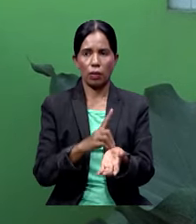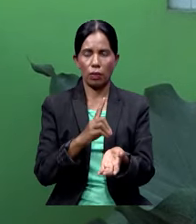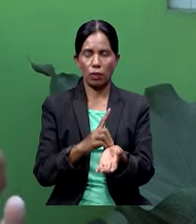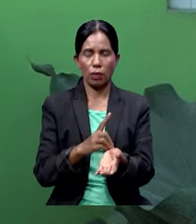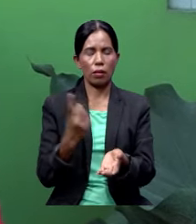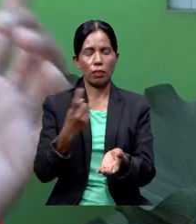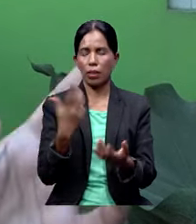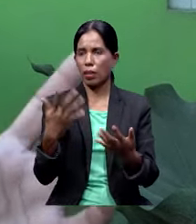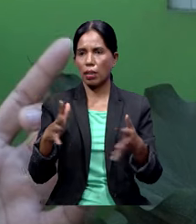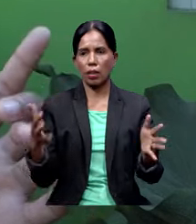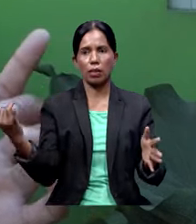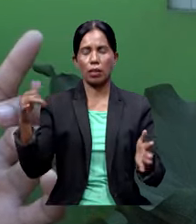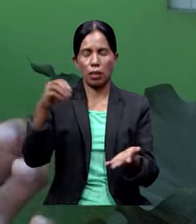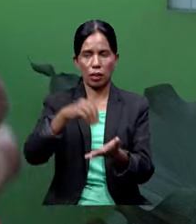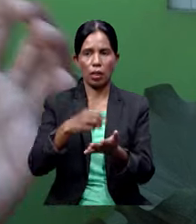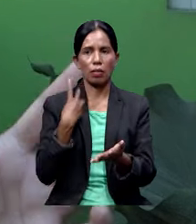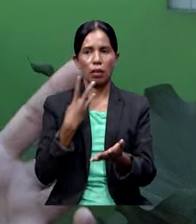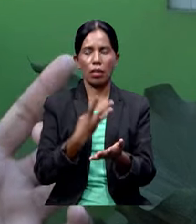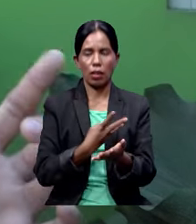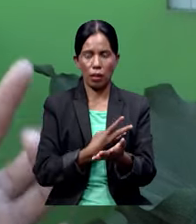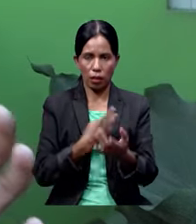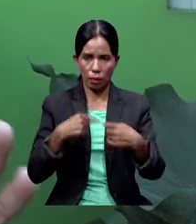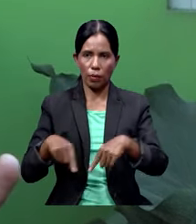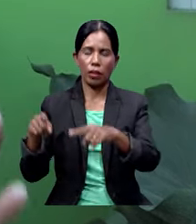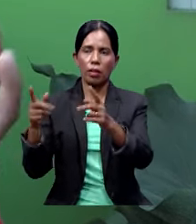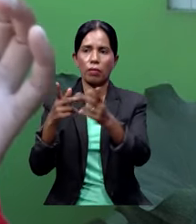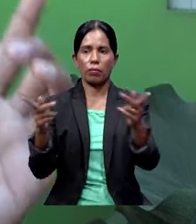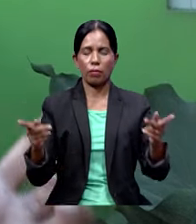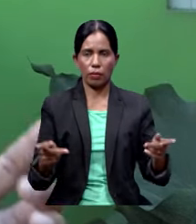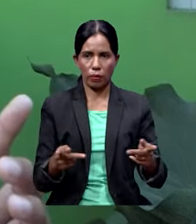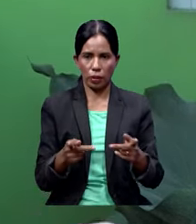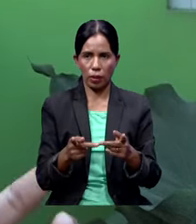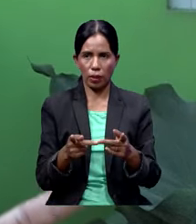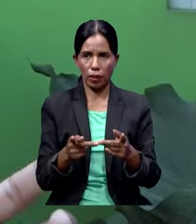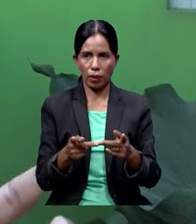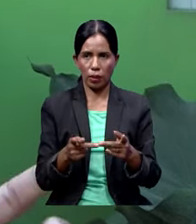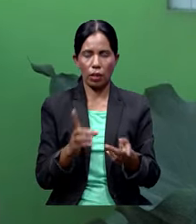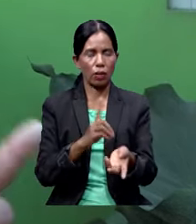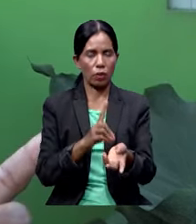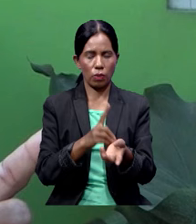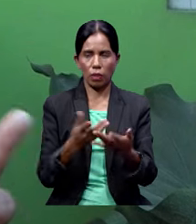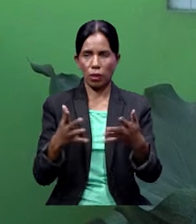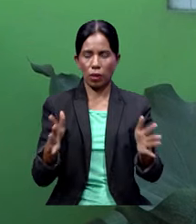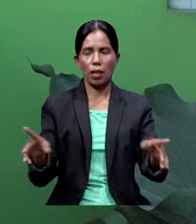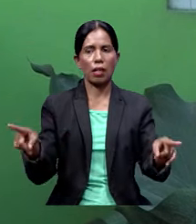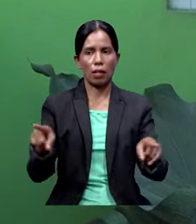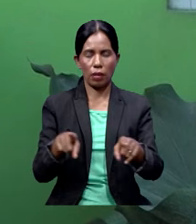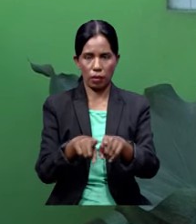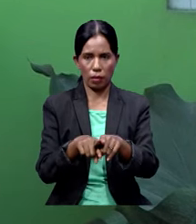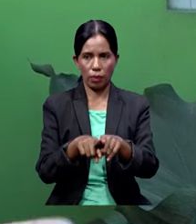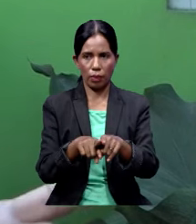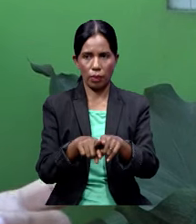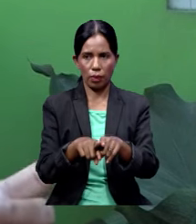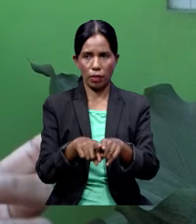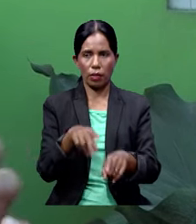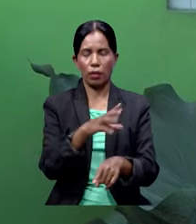ia antau sira koloka ami internato ba iha fating nebe mak mediku la ia makanesa